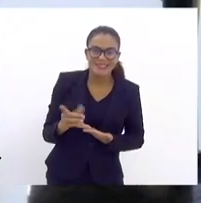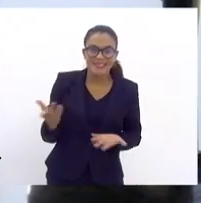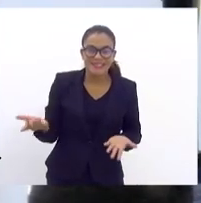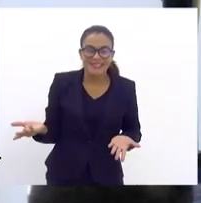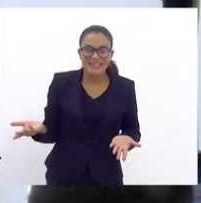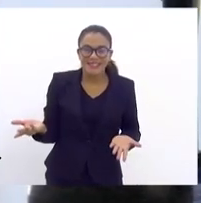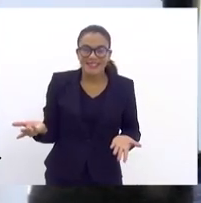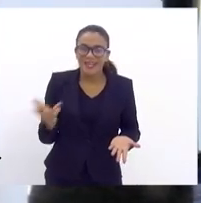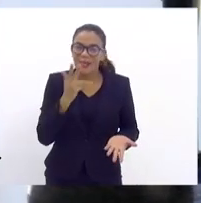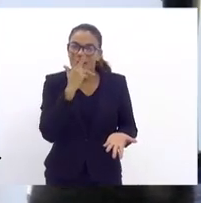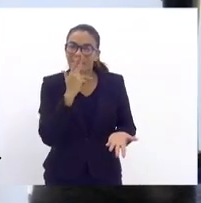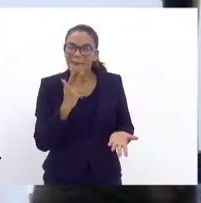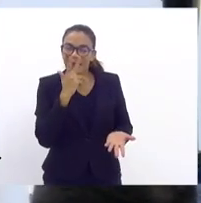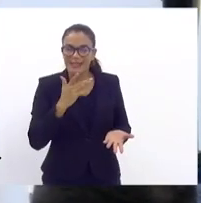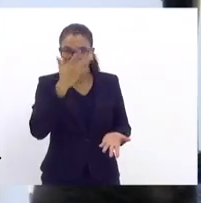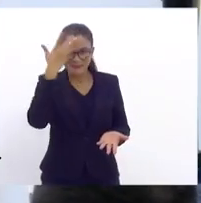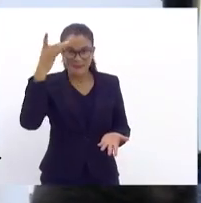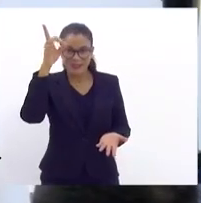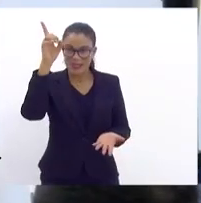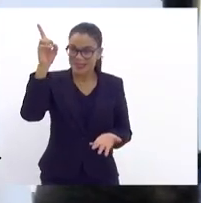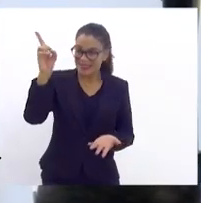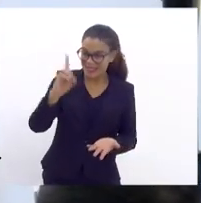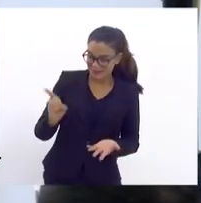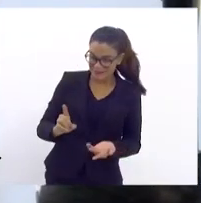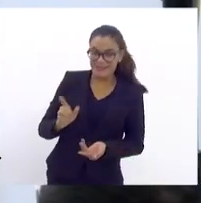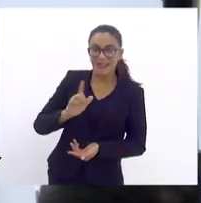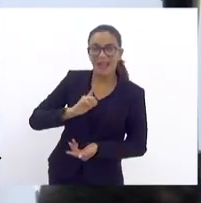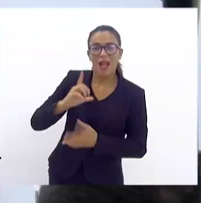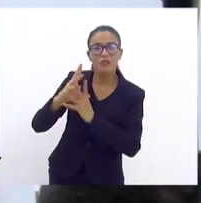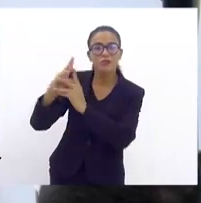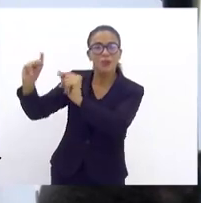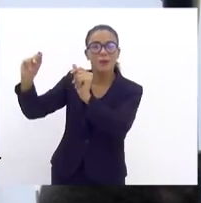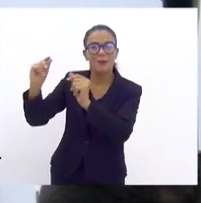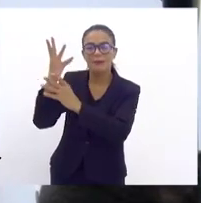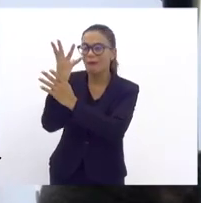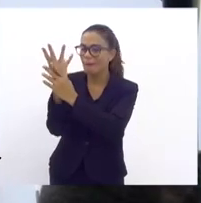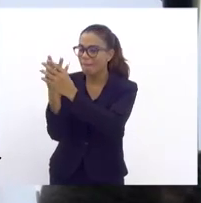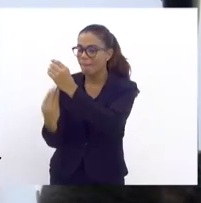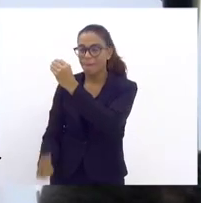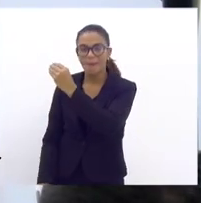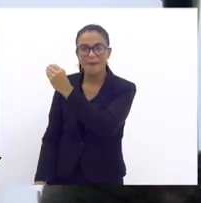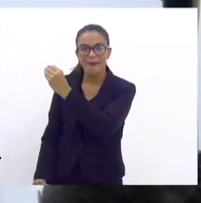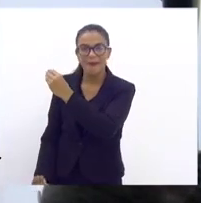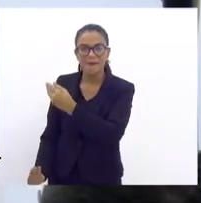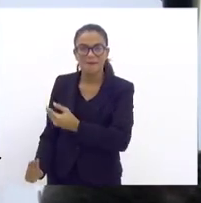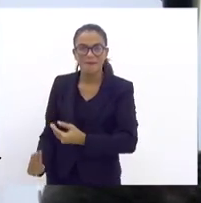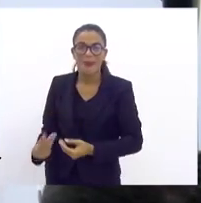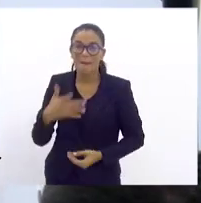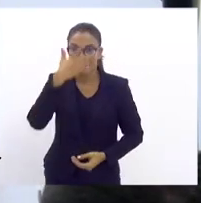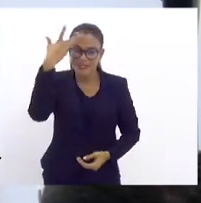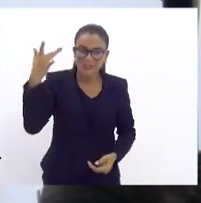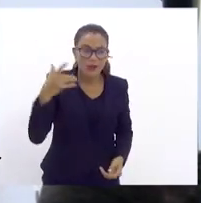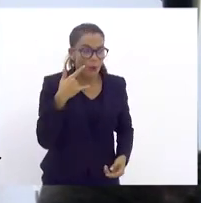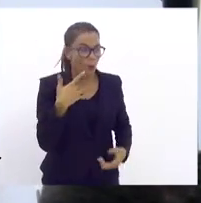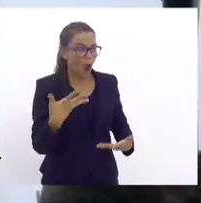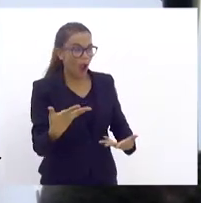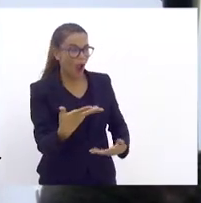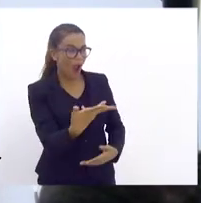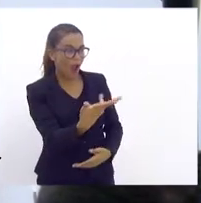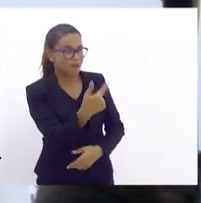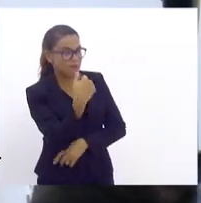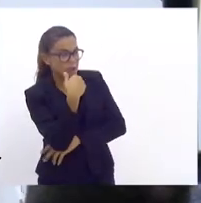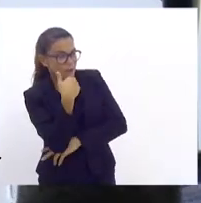parece que quando a pessoa tem uma deficiência ela ela some é como é como a gente vê uma pessoa talentosa a gente fica tentando achar